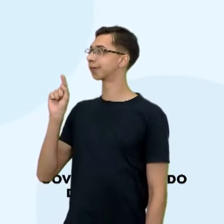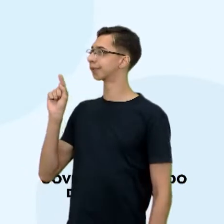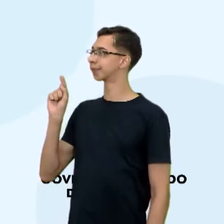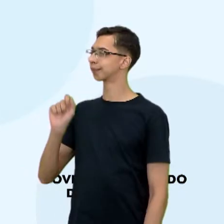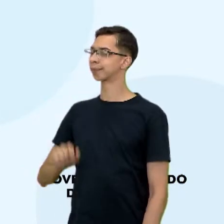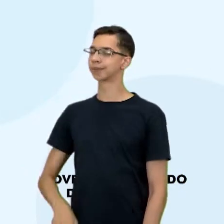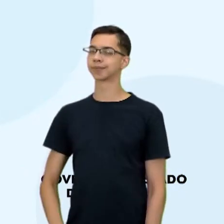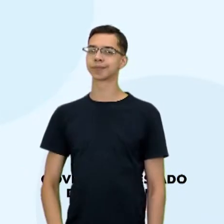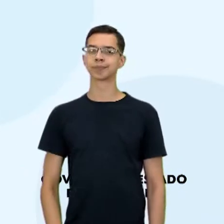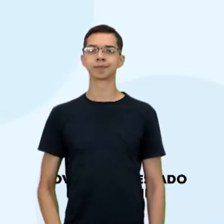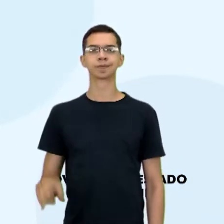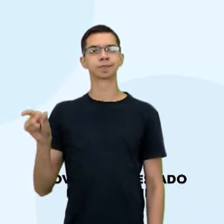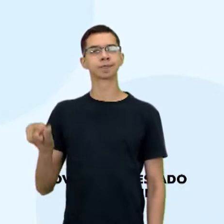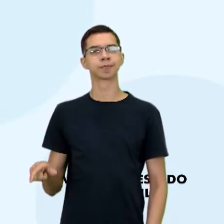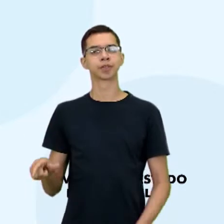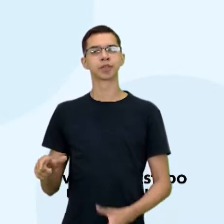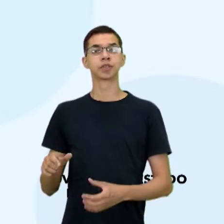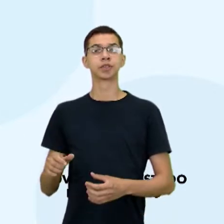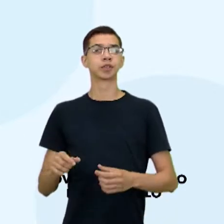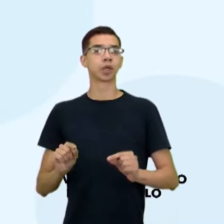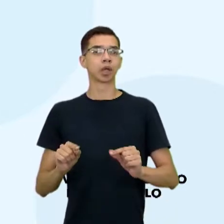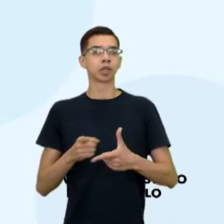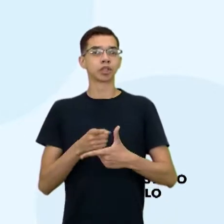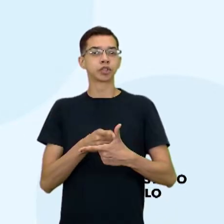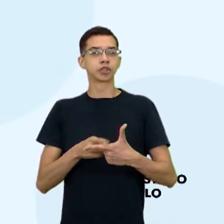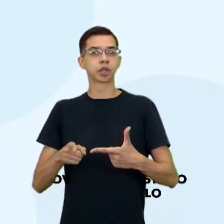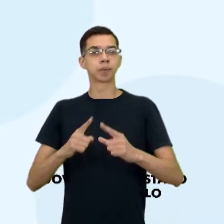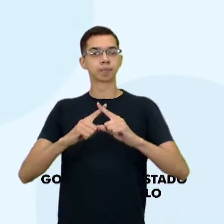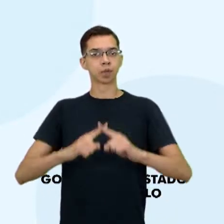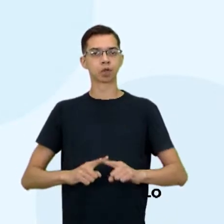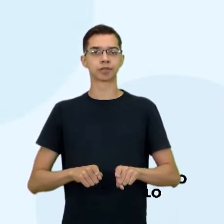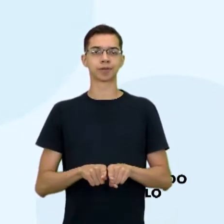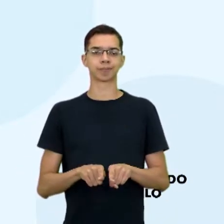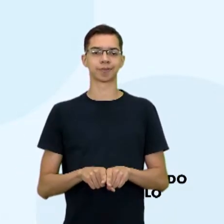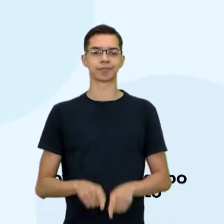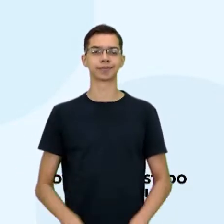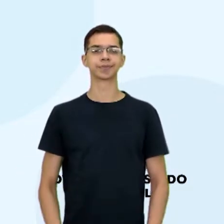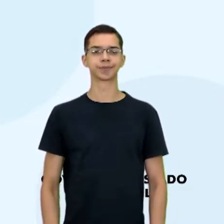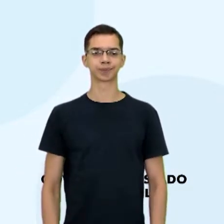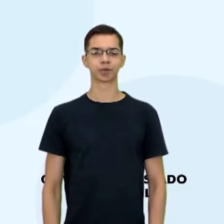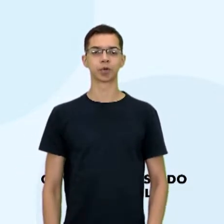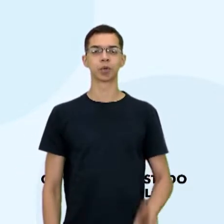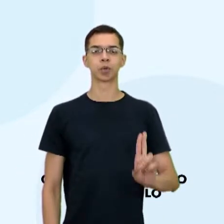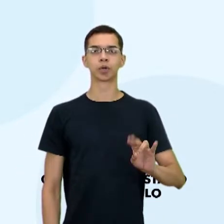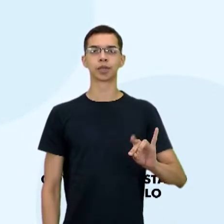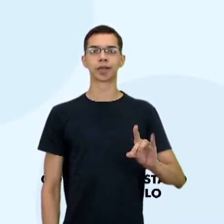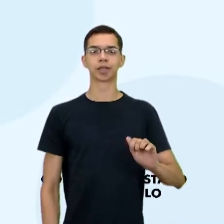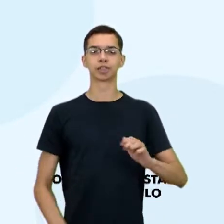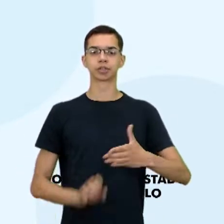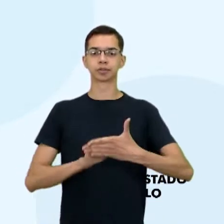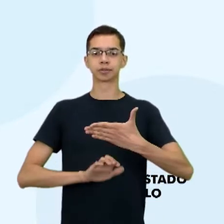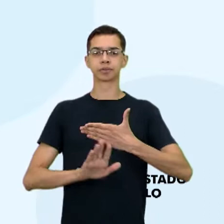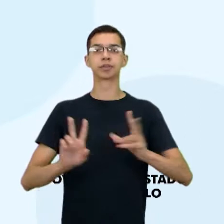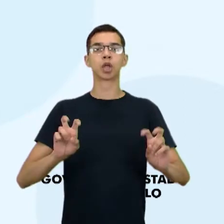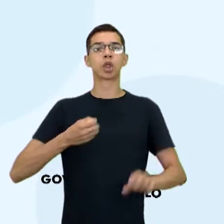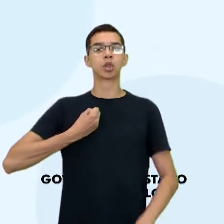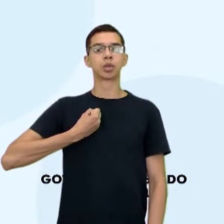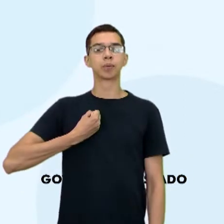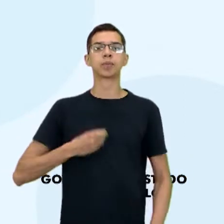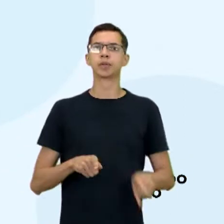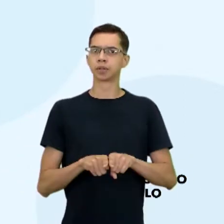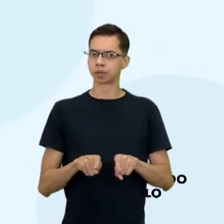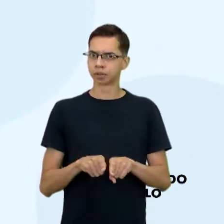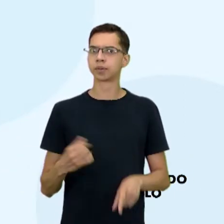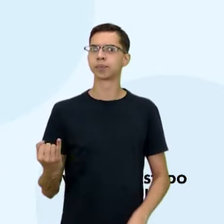1, números também importam, tá? E de novo aí, componente 3, demografia, investigação das